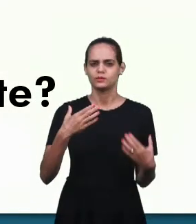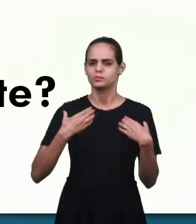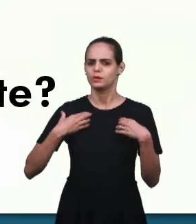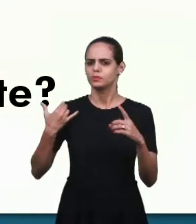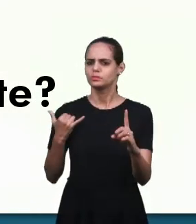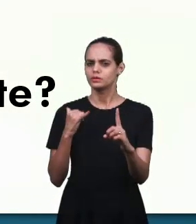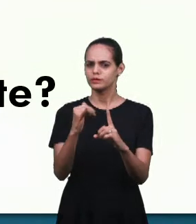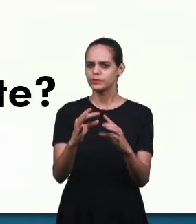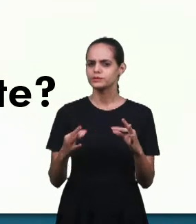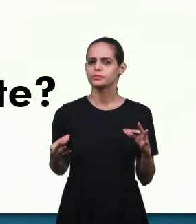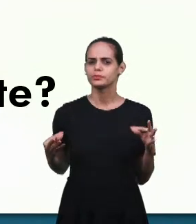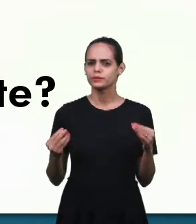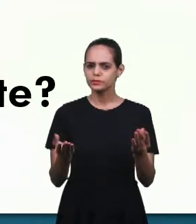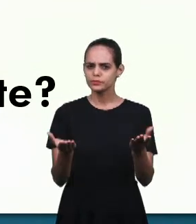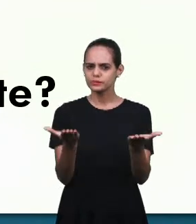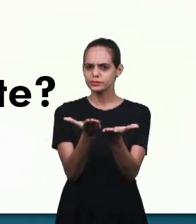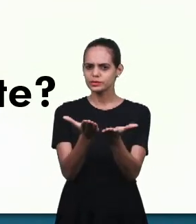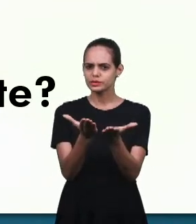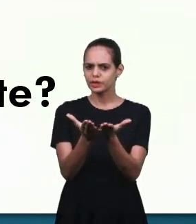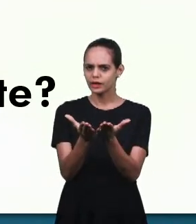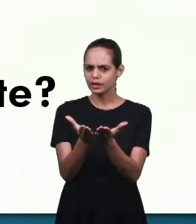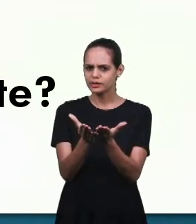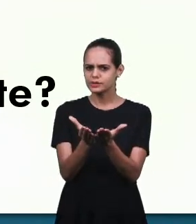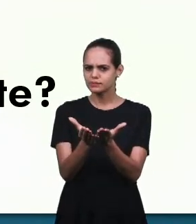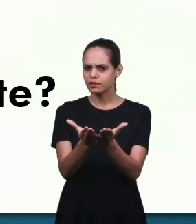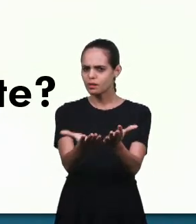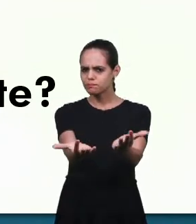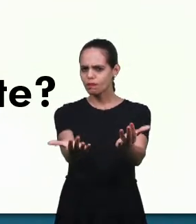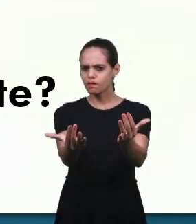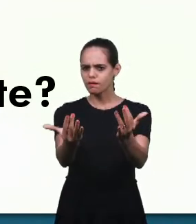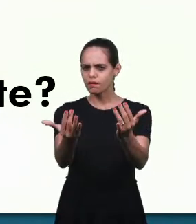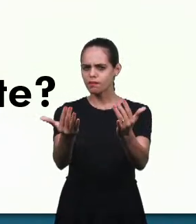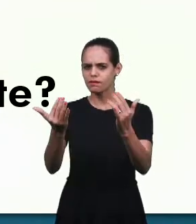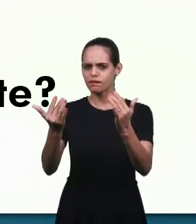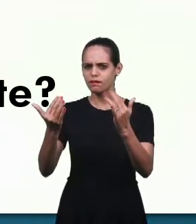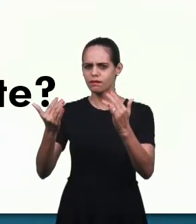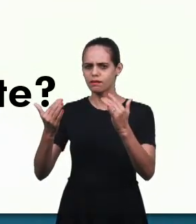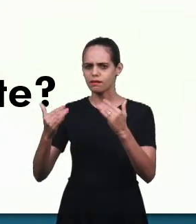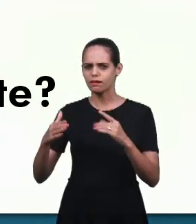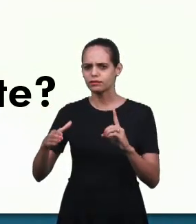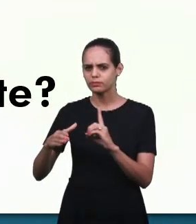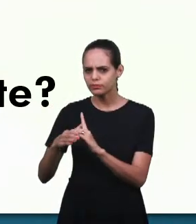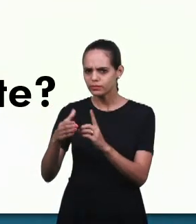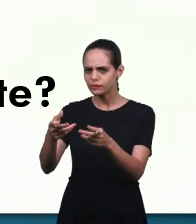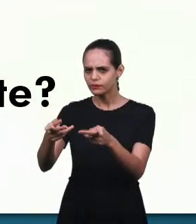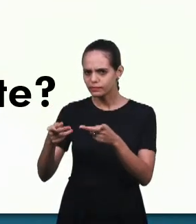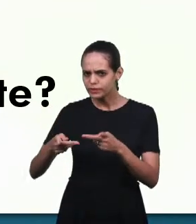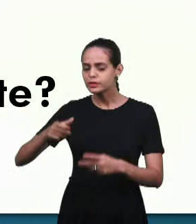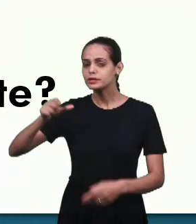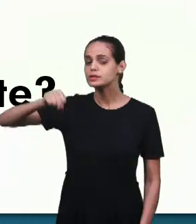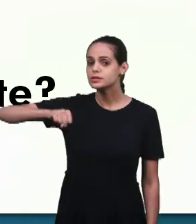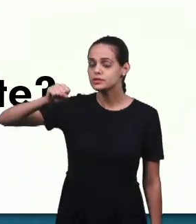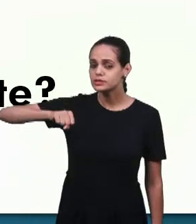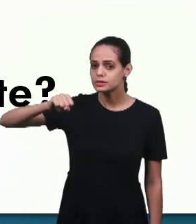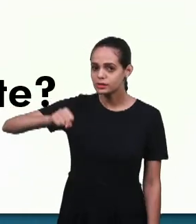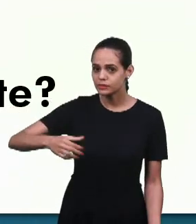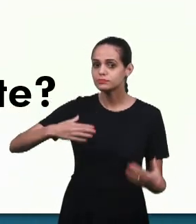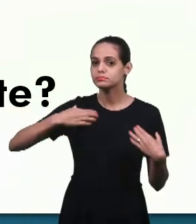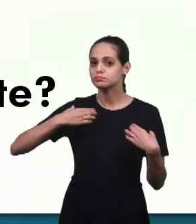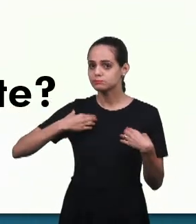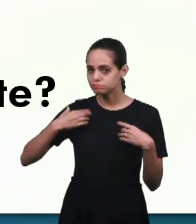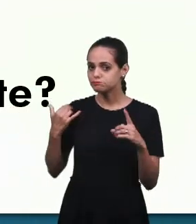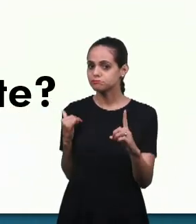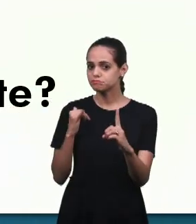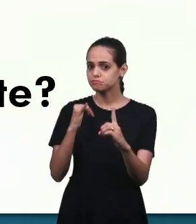então a resposta é, todos os crentes estão incluídos, no sentido profético da parábola. Muito bem respondido aqui